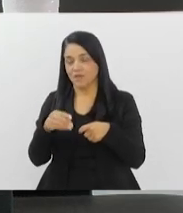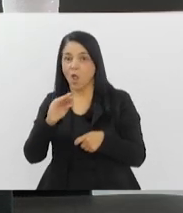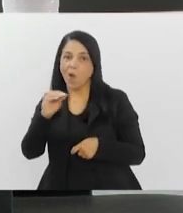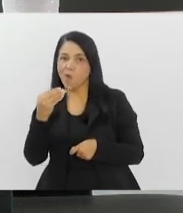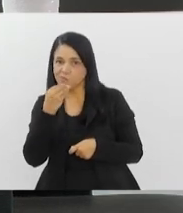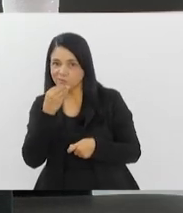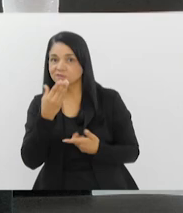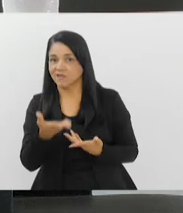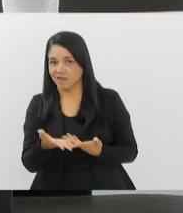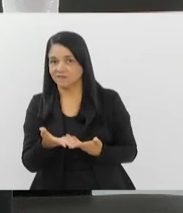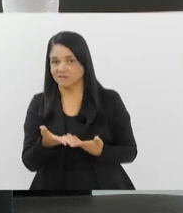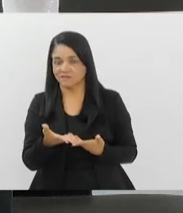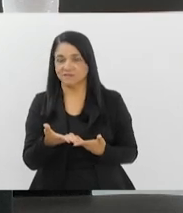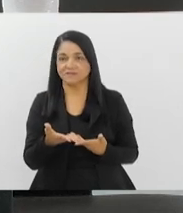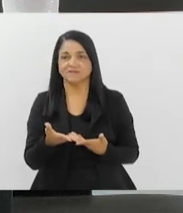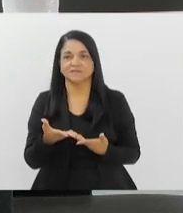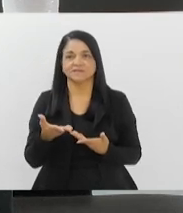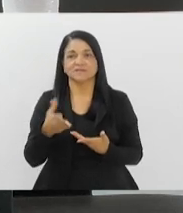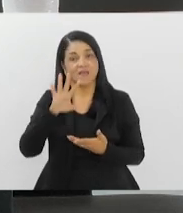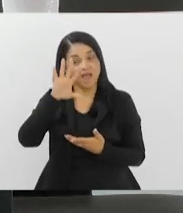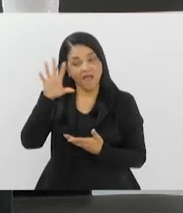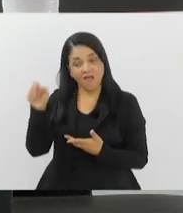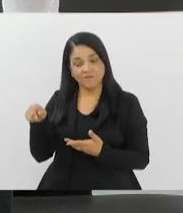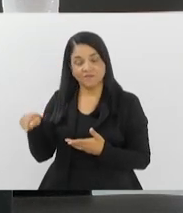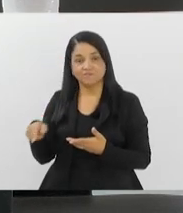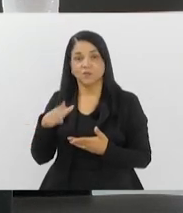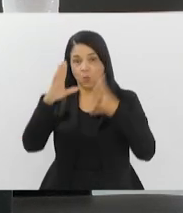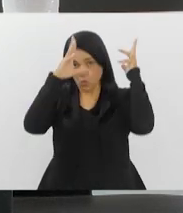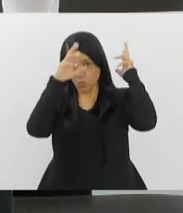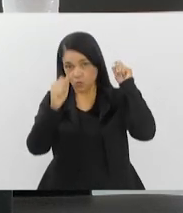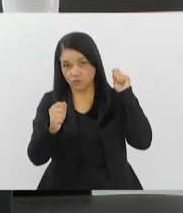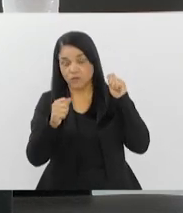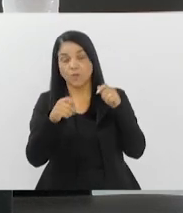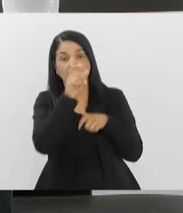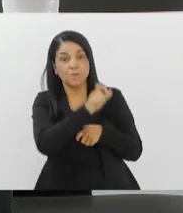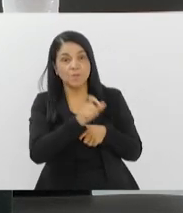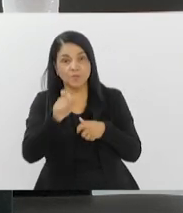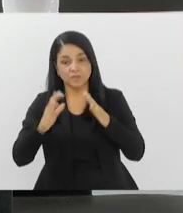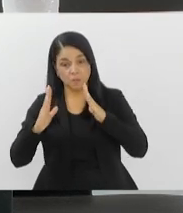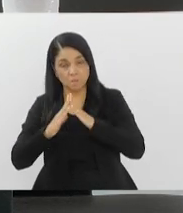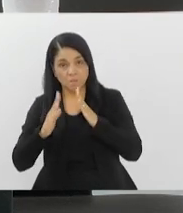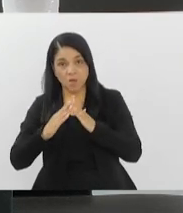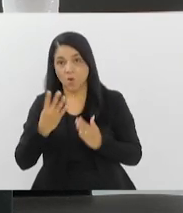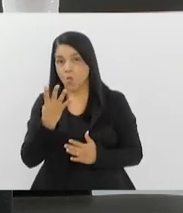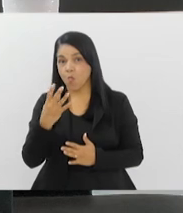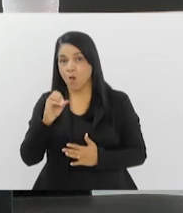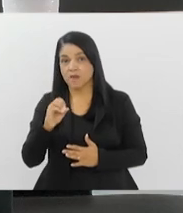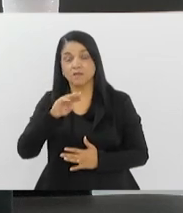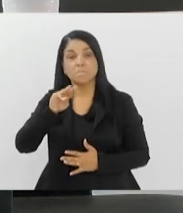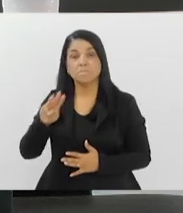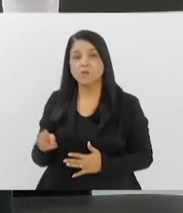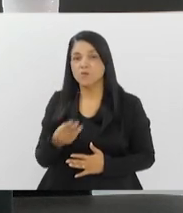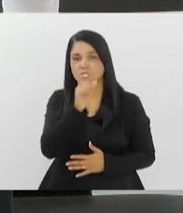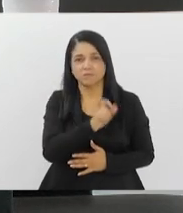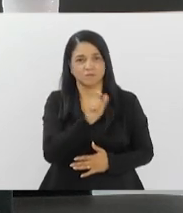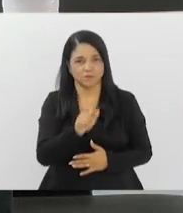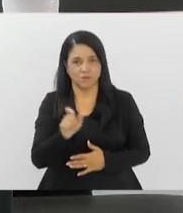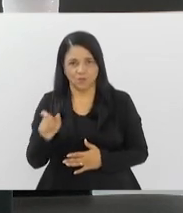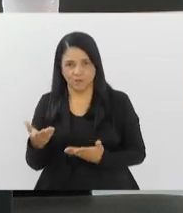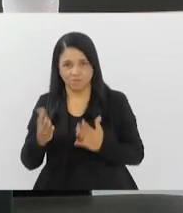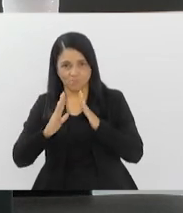seu cônsul acabou de falar, uma população de 140 mil pessoas, 40 milhões de pessoas. Né? Então,